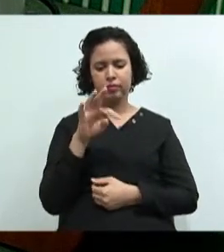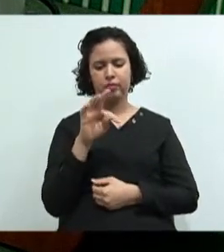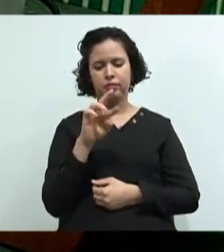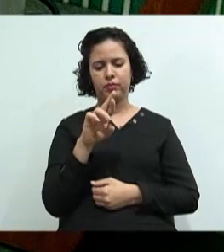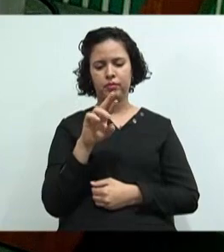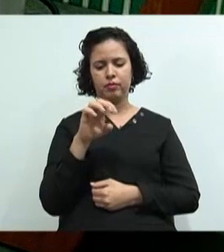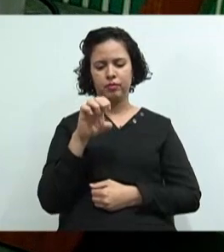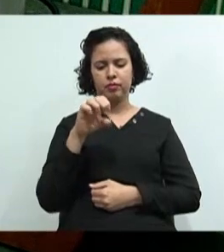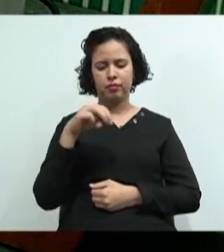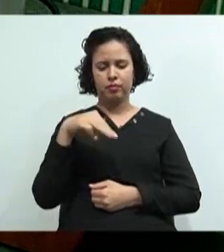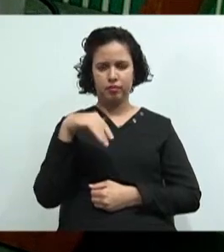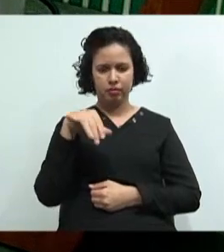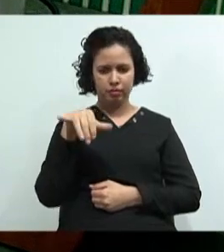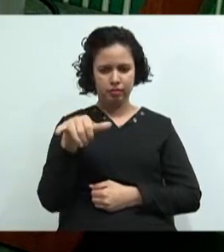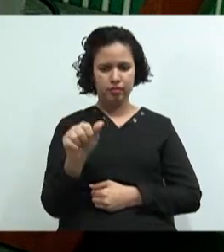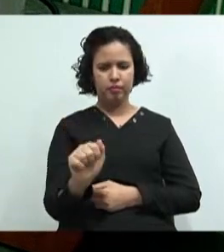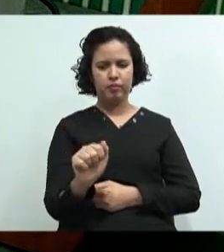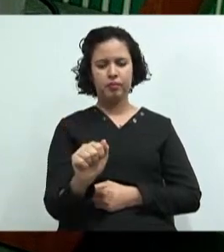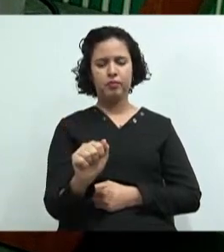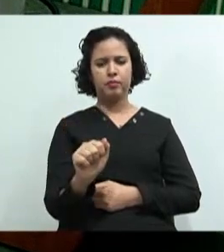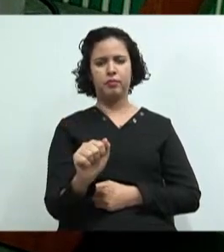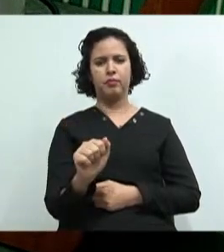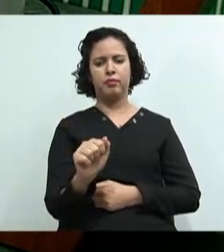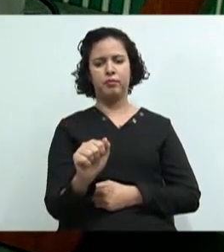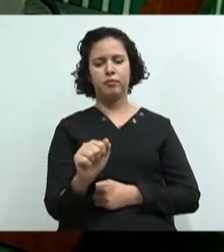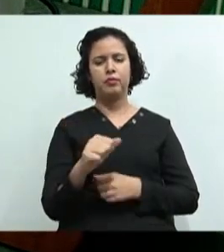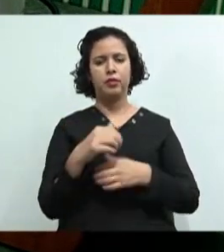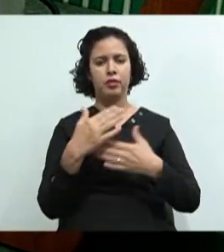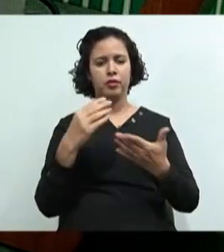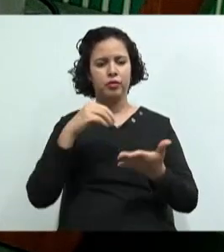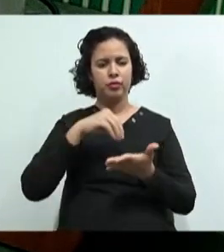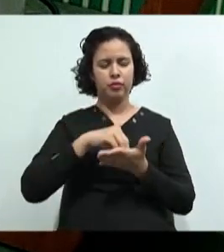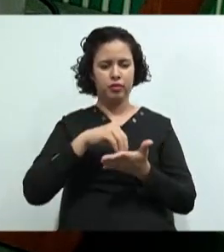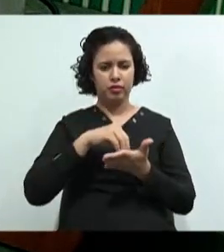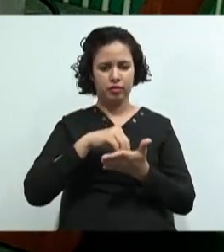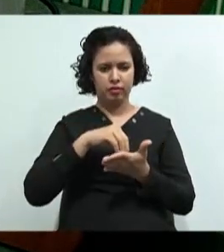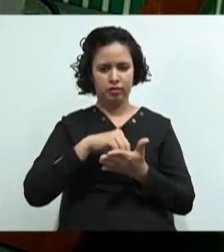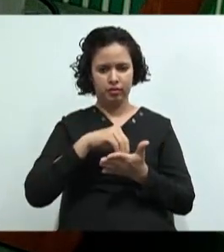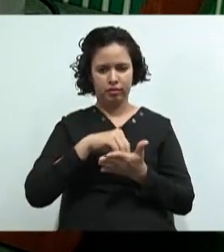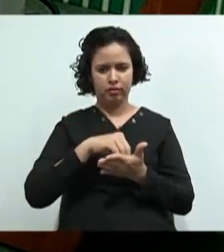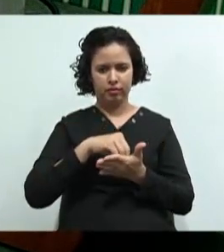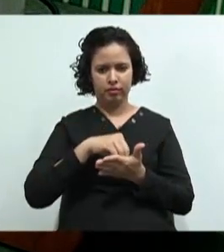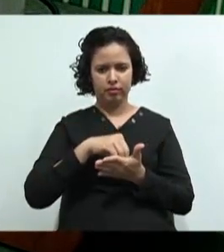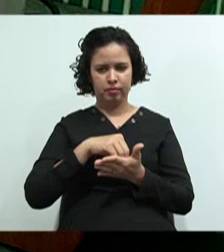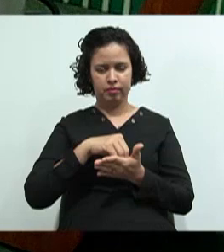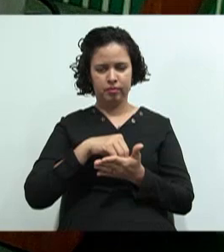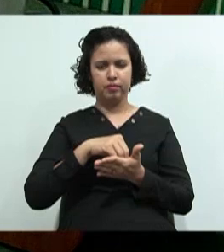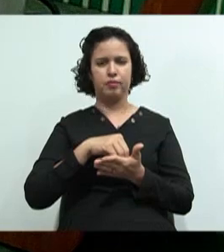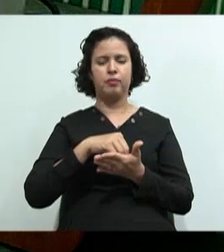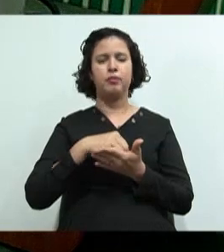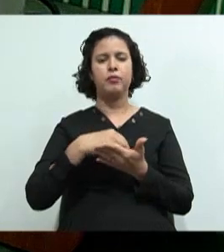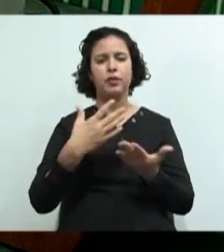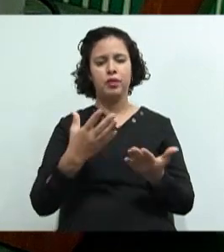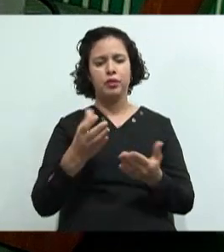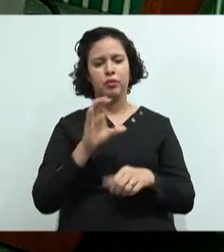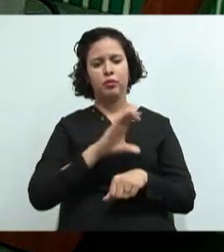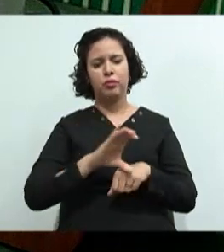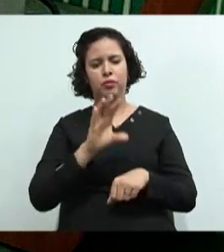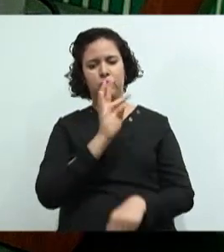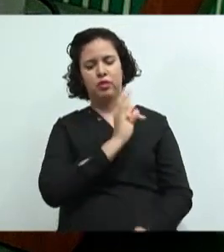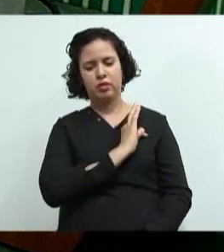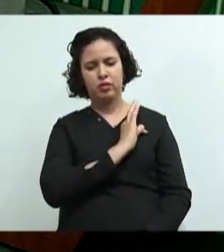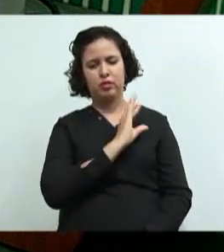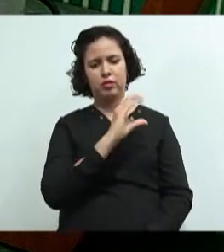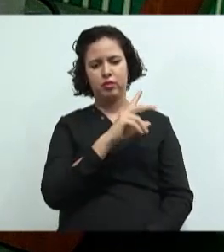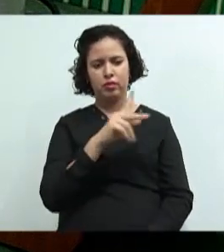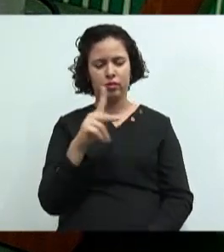a Rayane não marcou qual era a escola. Rayane ainda não. Mas a gente sabe que é aluna do nosso curso técnico e cooperativismo, depois ela vai mandar.